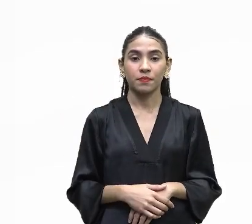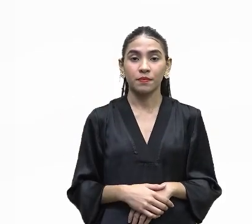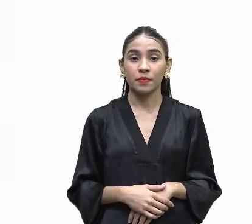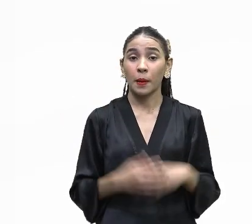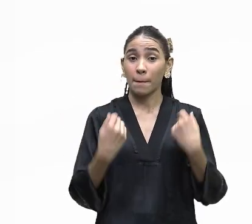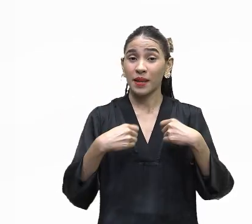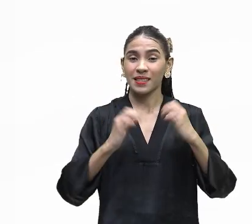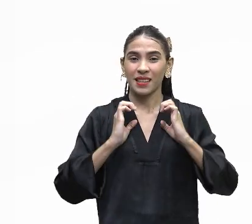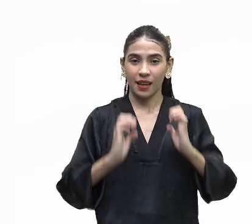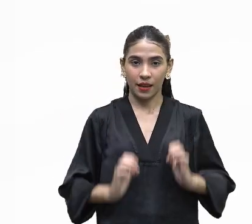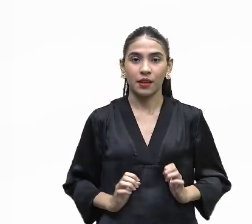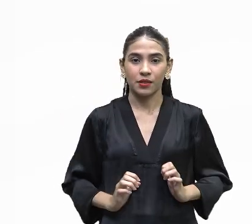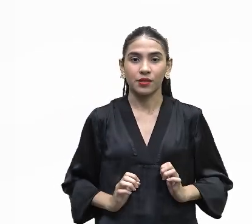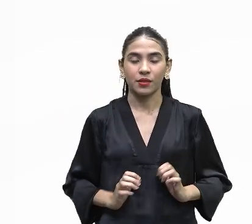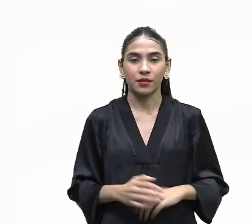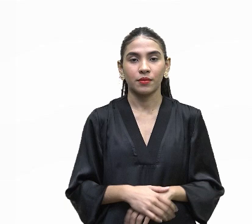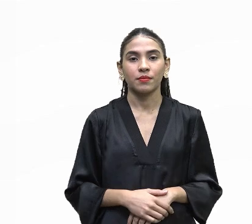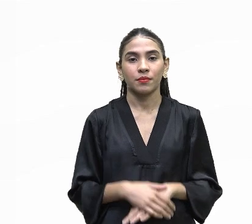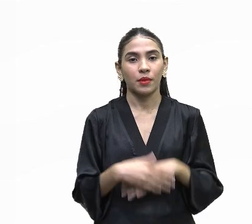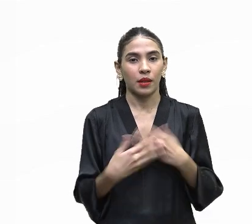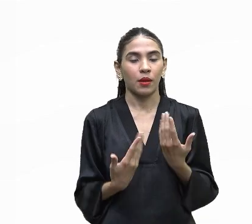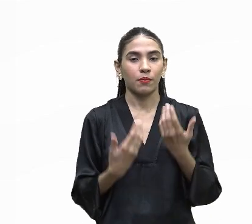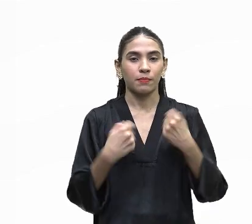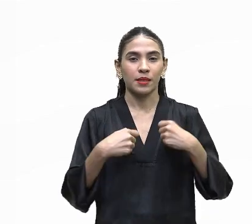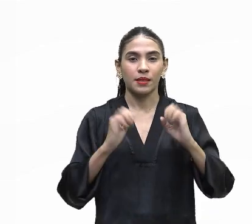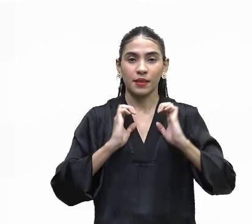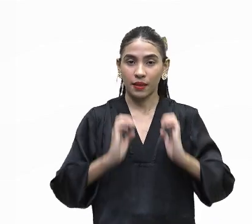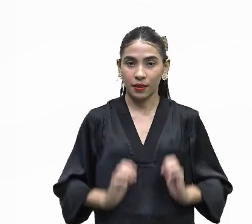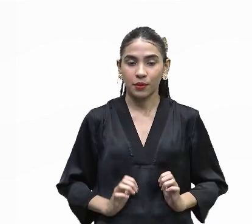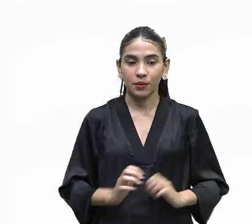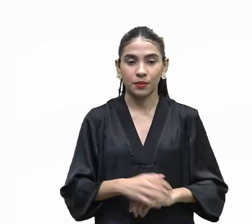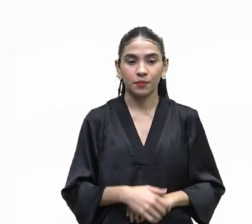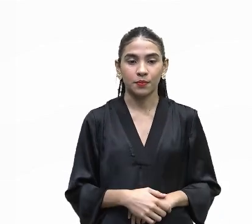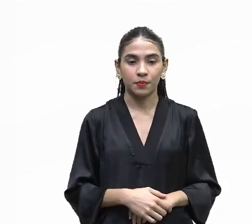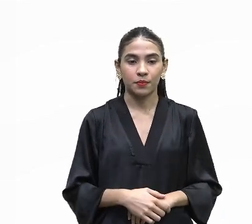Tenha disciplina. Então, tenha disciplina.